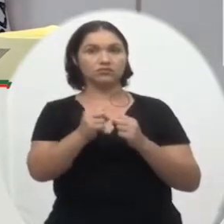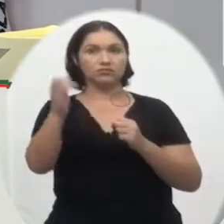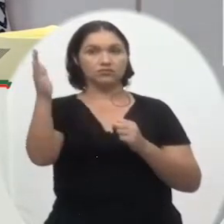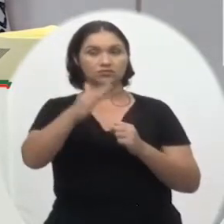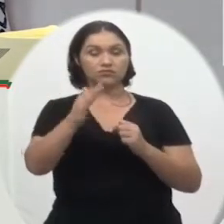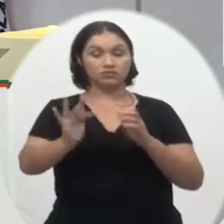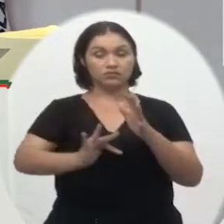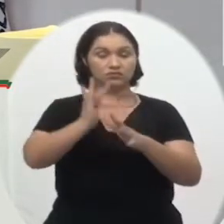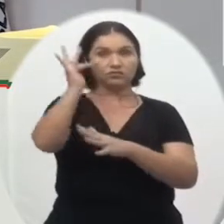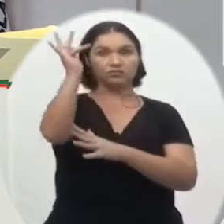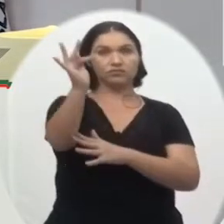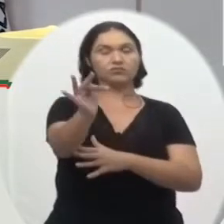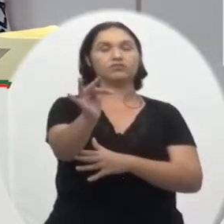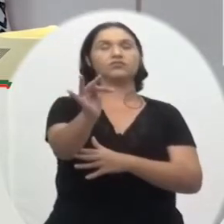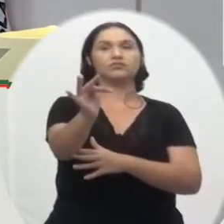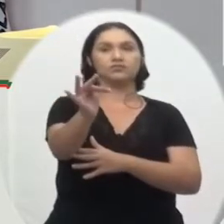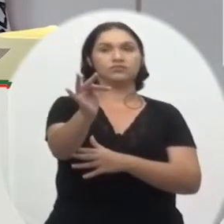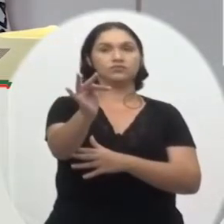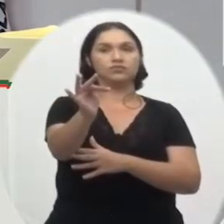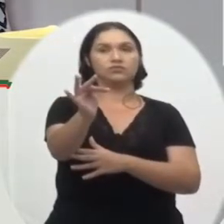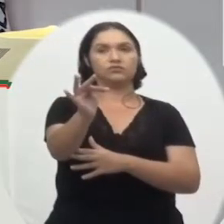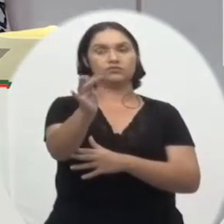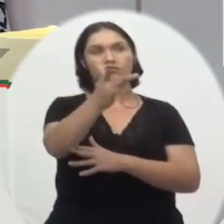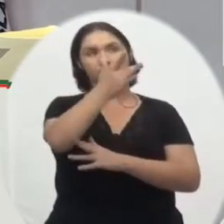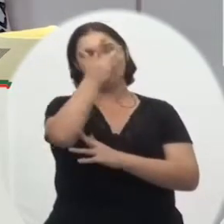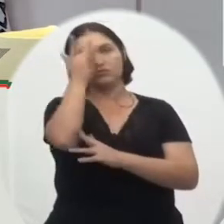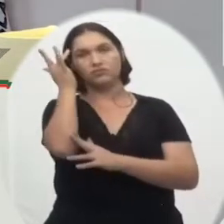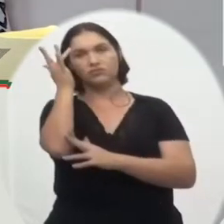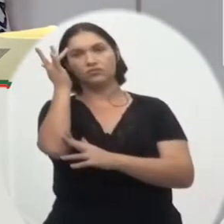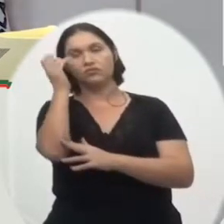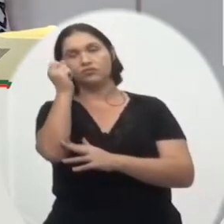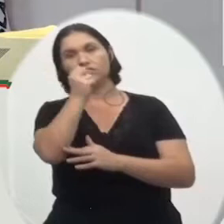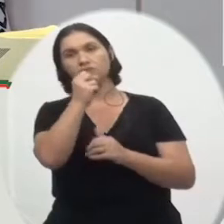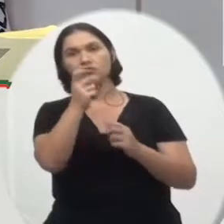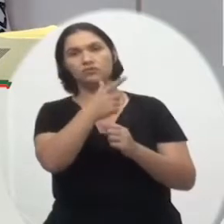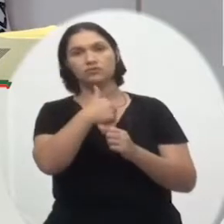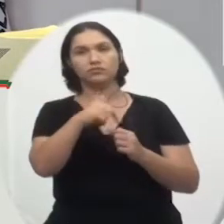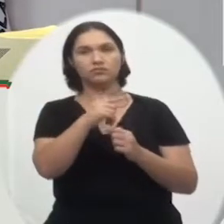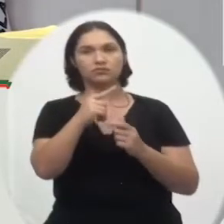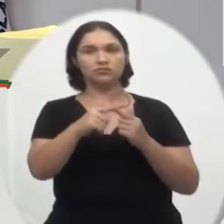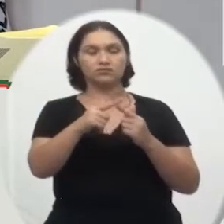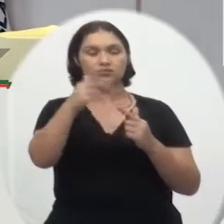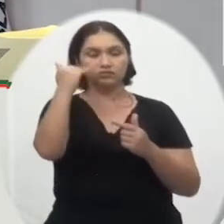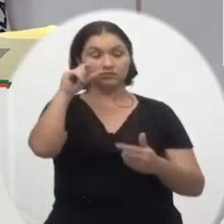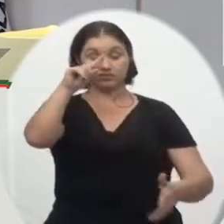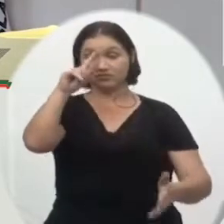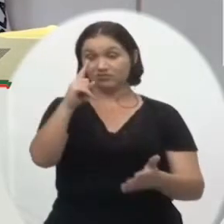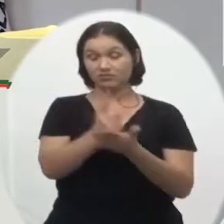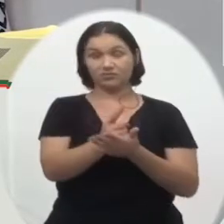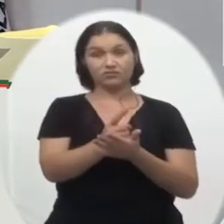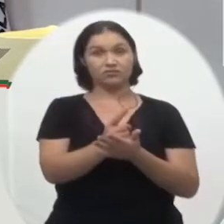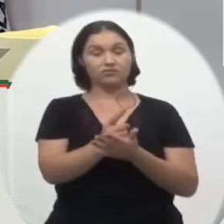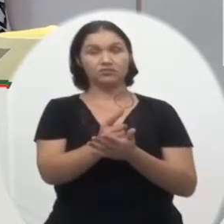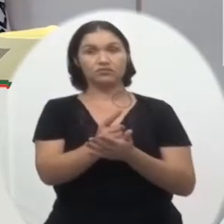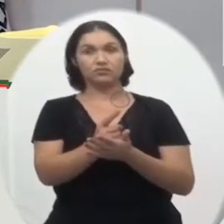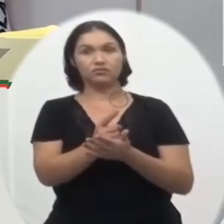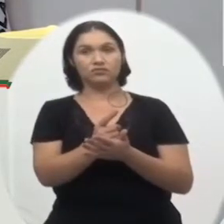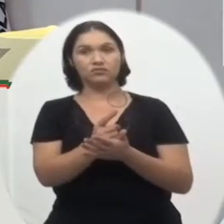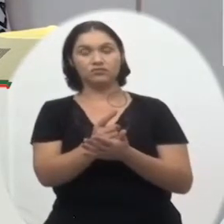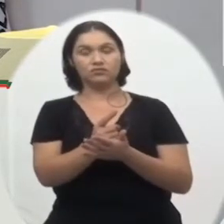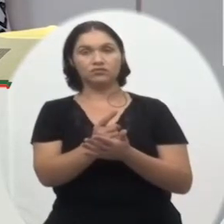gente. Pode fazer um mal danado, como muitas decisões que tomamos, não fez bem nenhum. E a gente